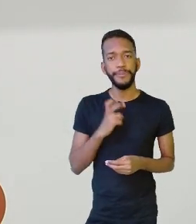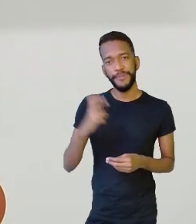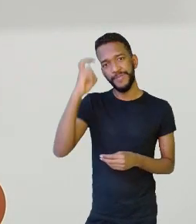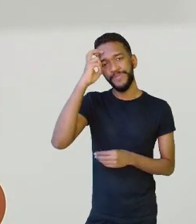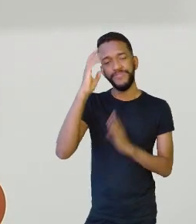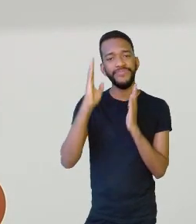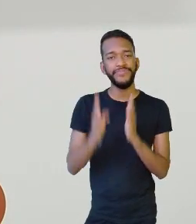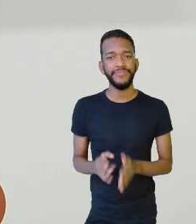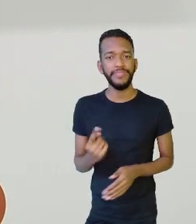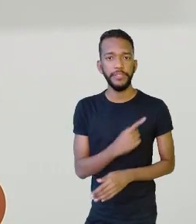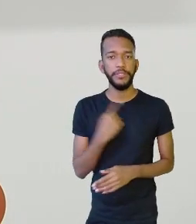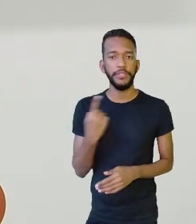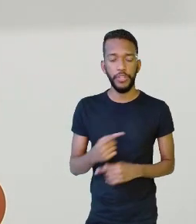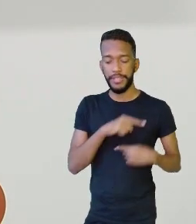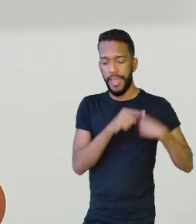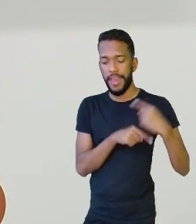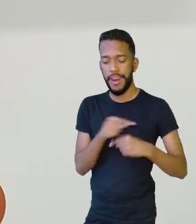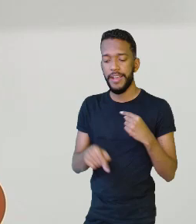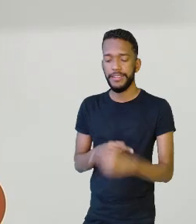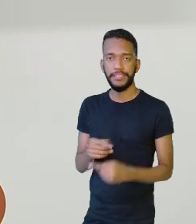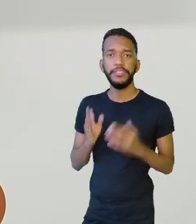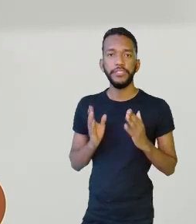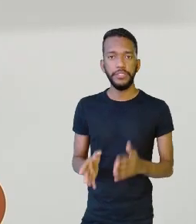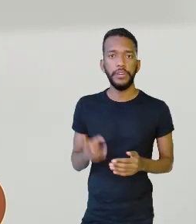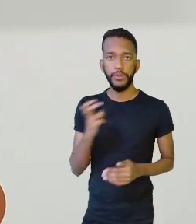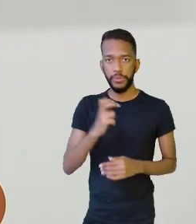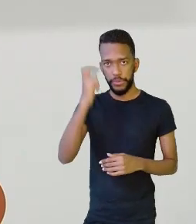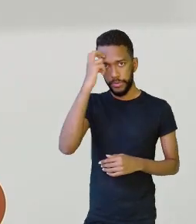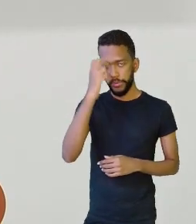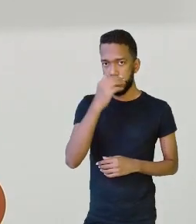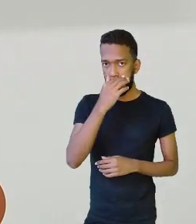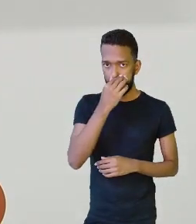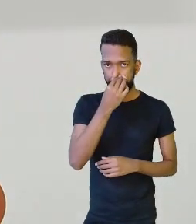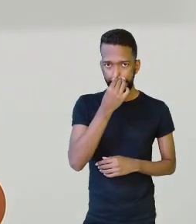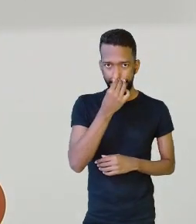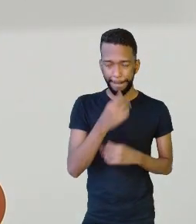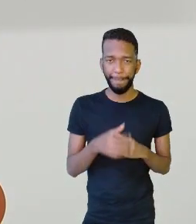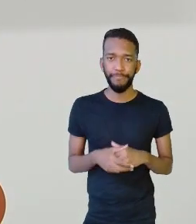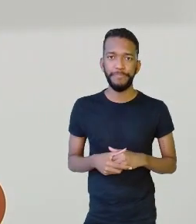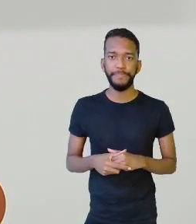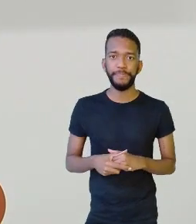cultura, é a nossa herança, né, cultural. E aí,